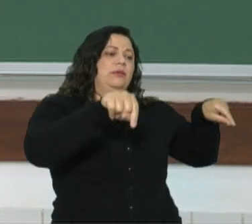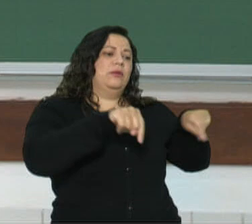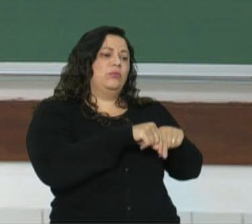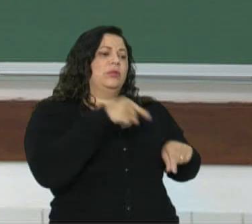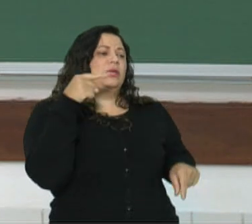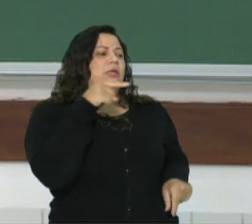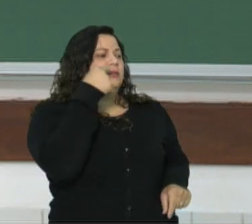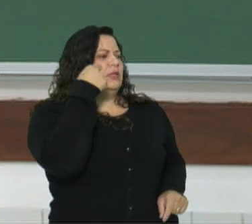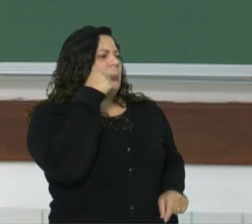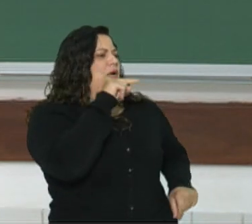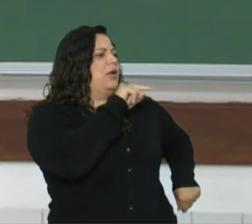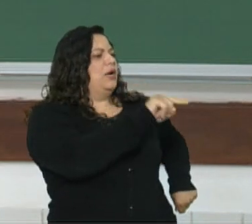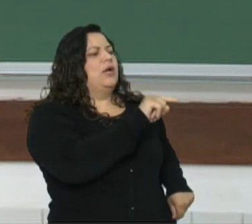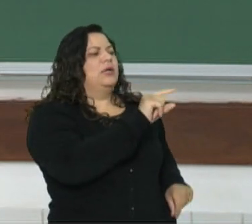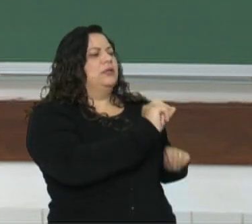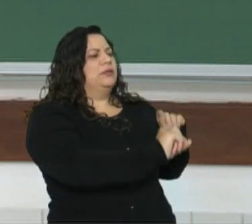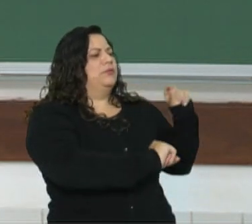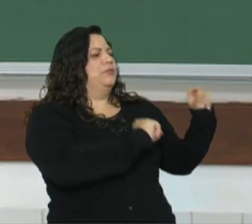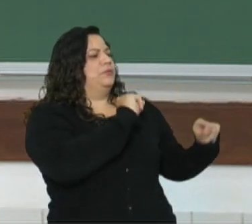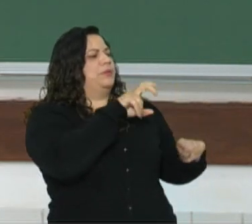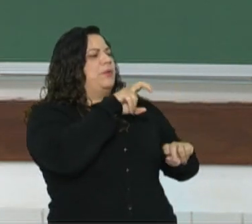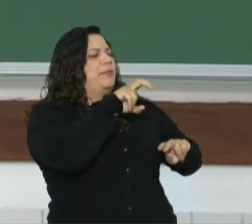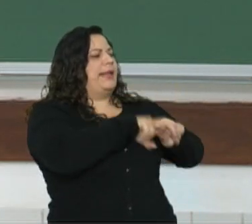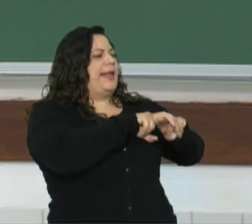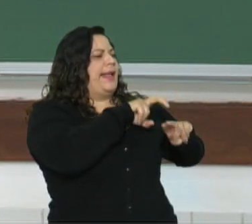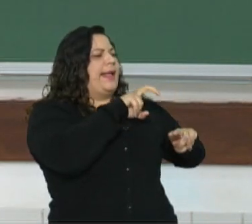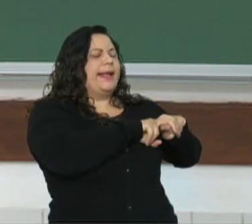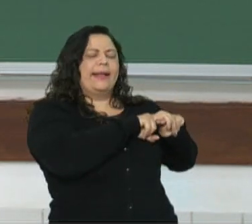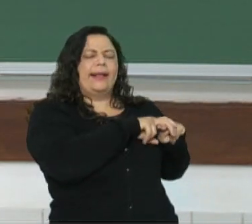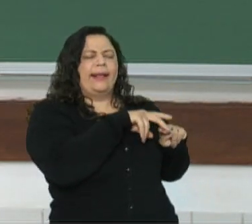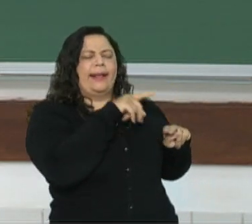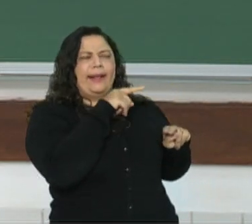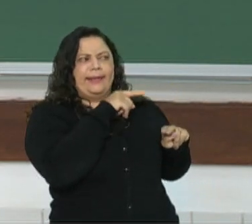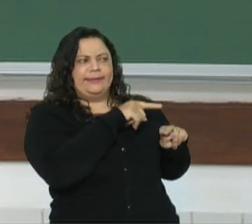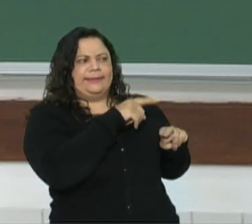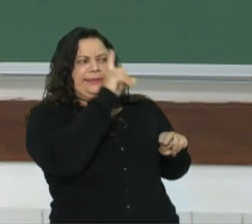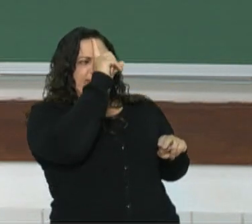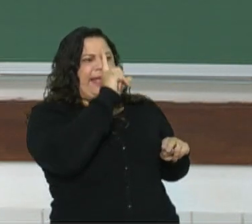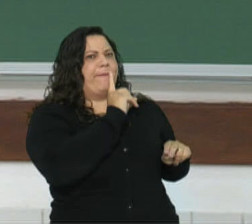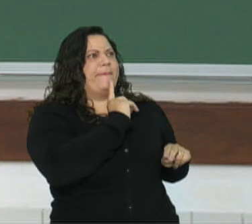lá, encontrar uma cadeira dessa